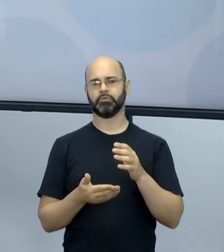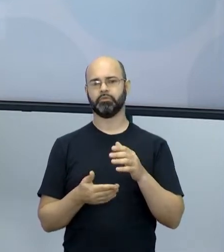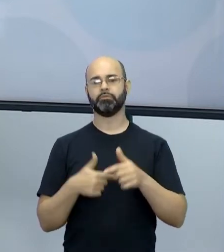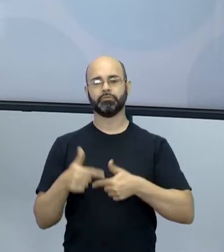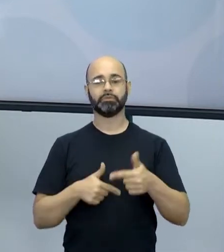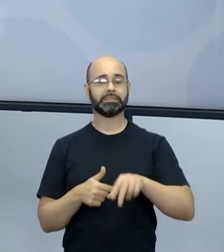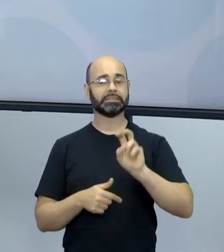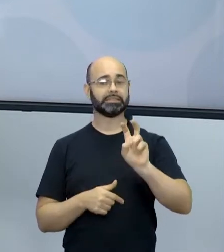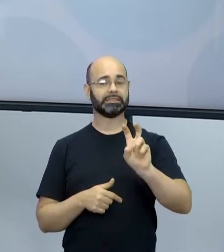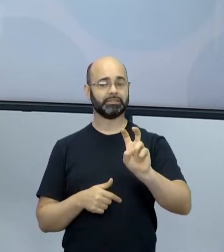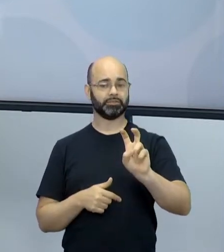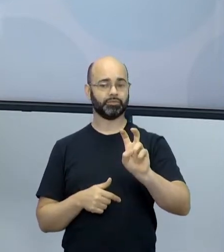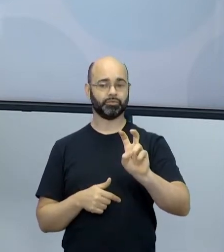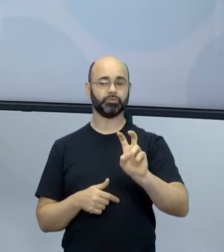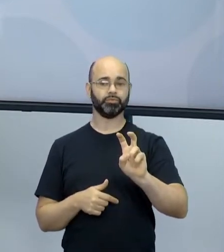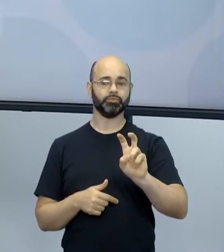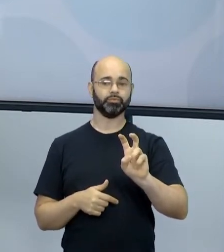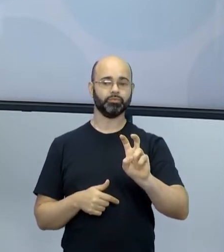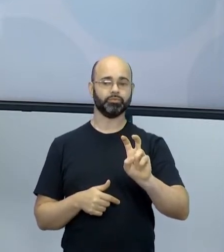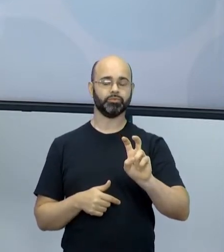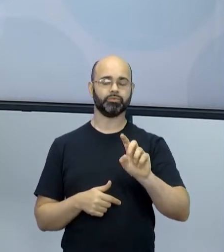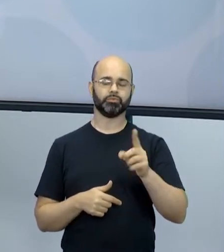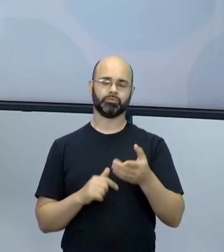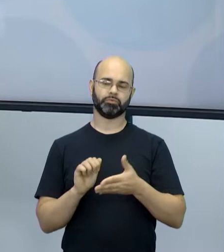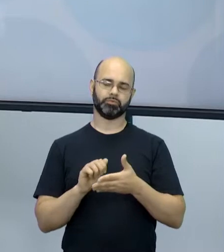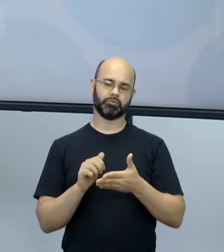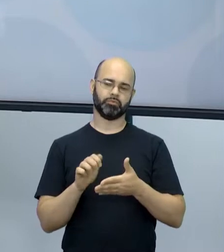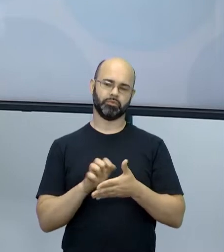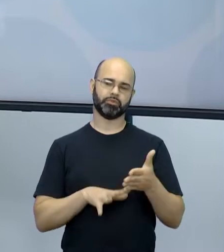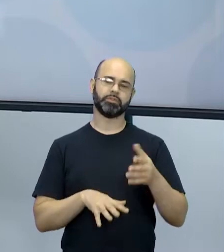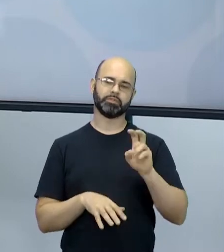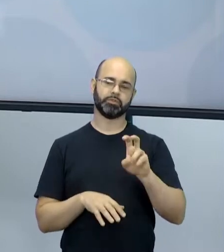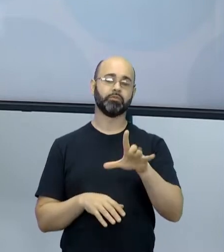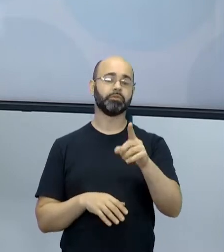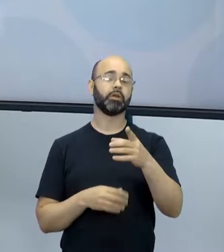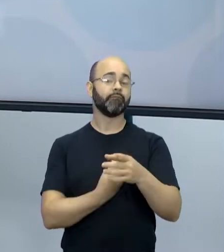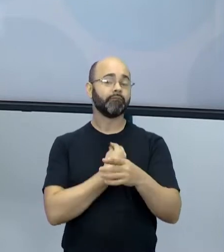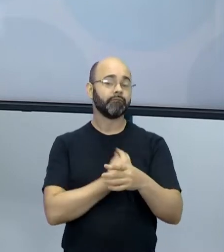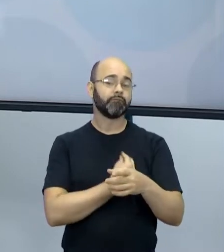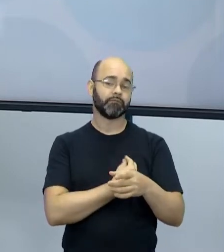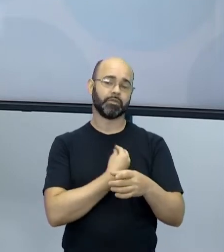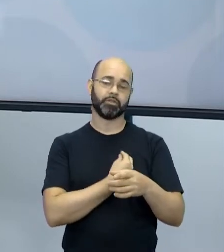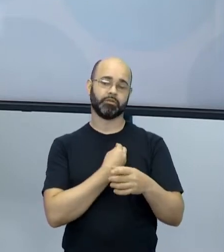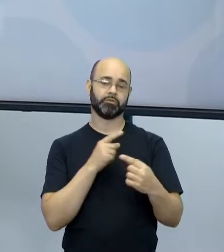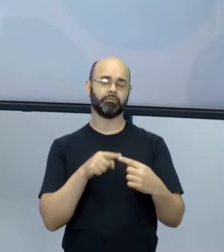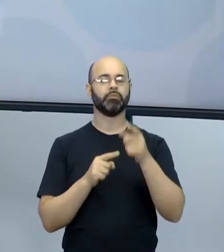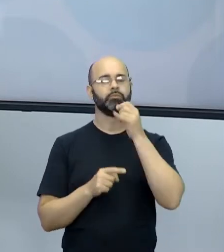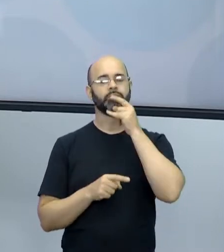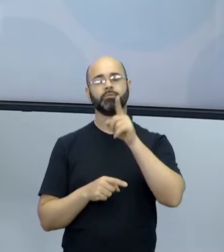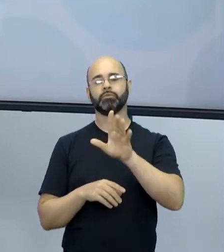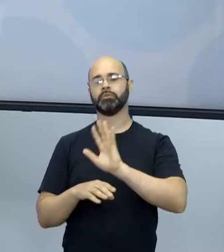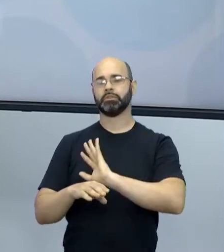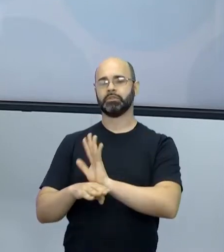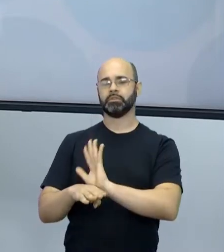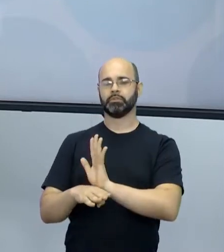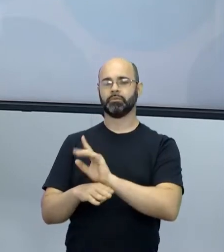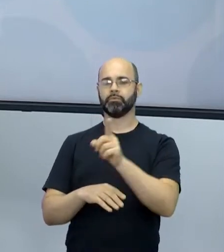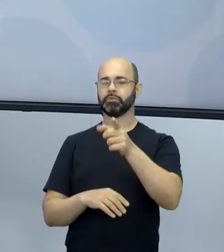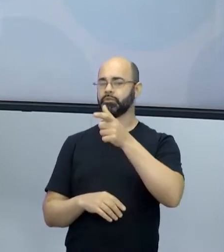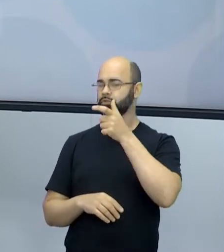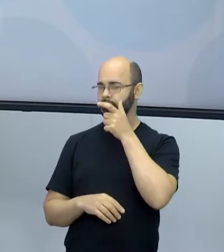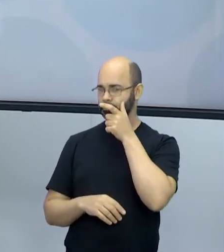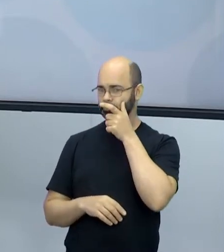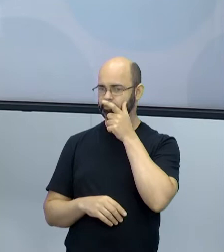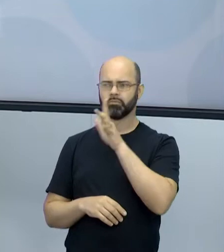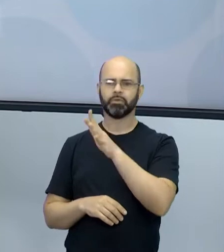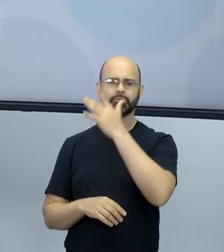eu queria que você refletisse isso para a sua vida, leva para a sua vida. Assim, quando você está assistindo um filme, quem está fazendo